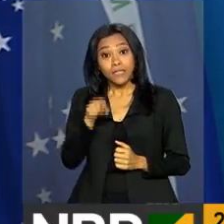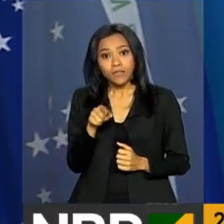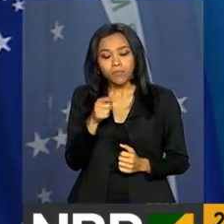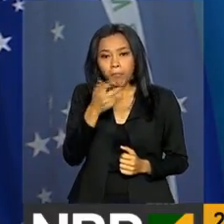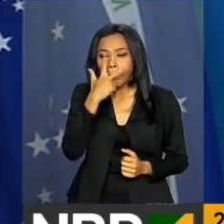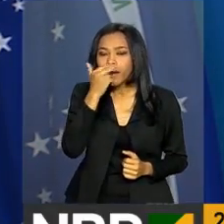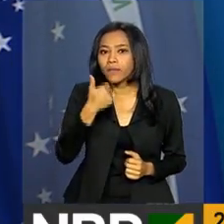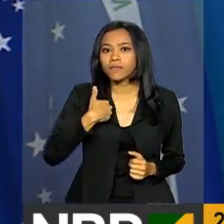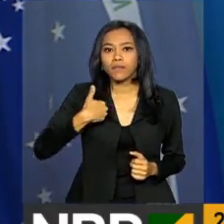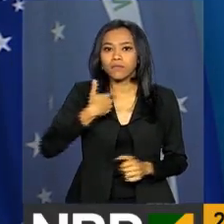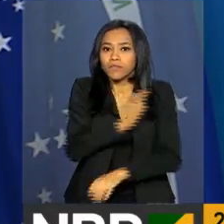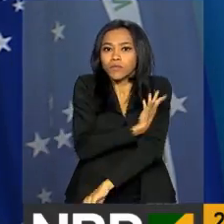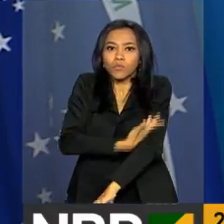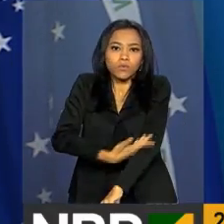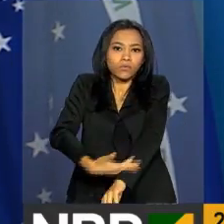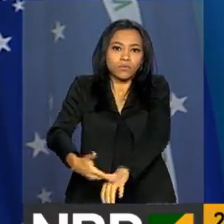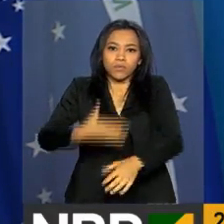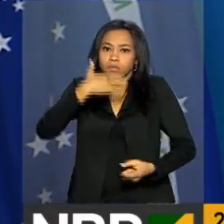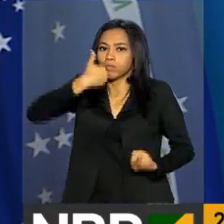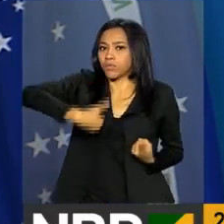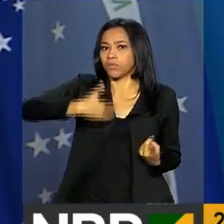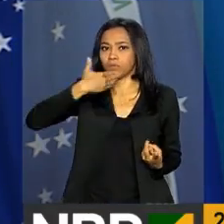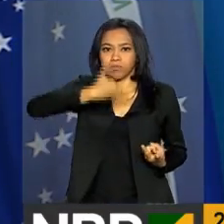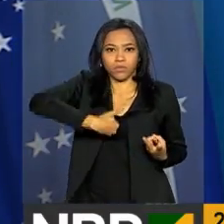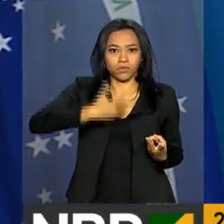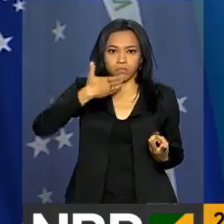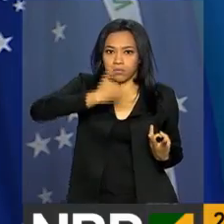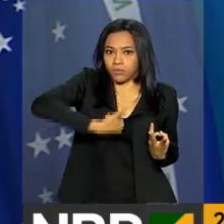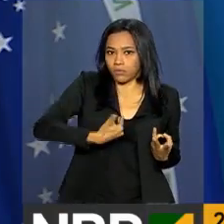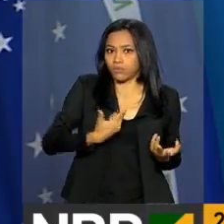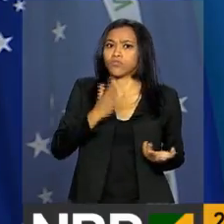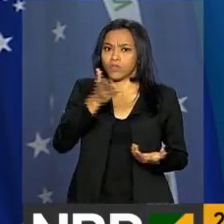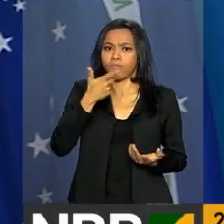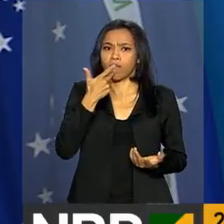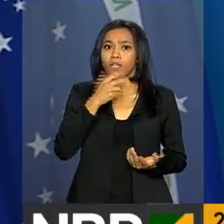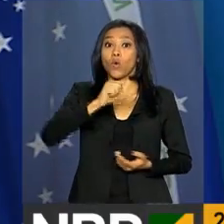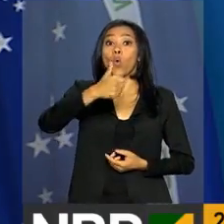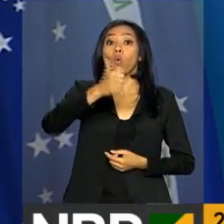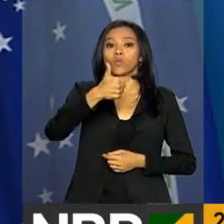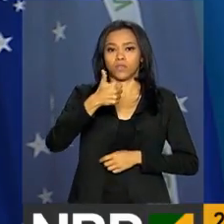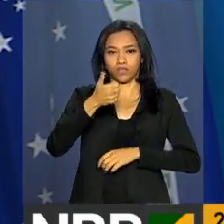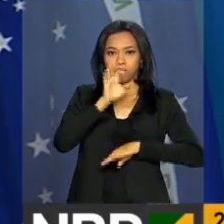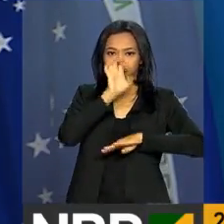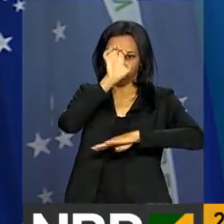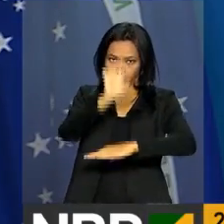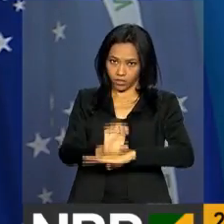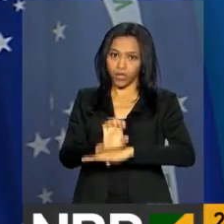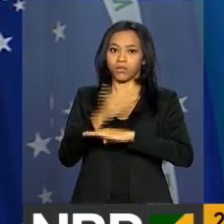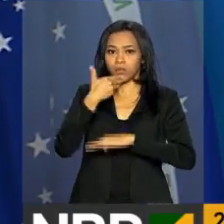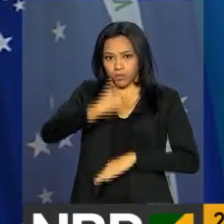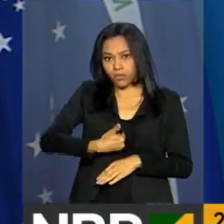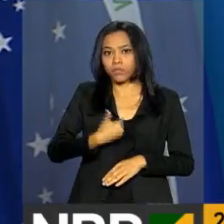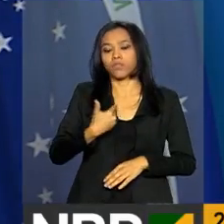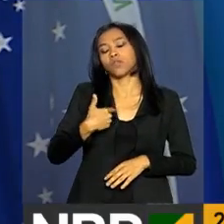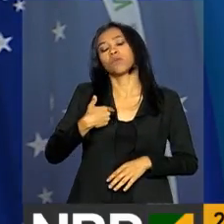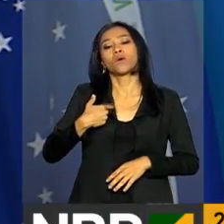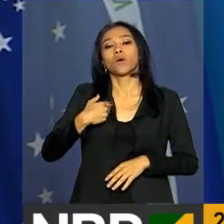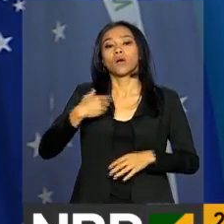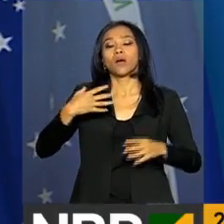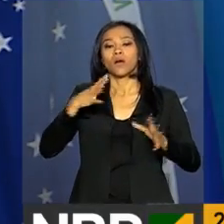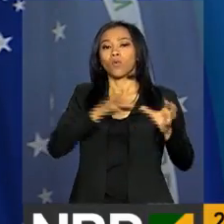os quase uma rotina e nós somos verificando já falando dos 11 estados que solicitaram a presença das forças federais